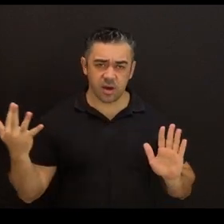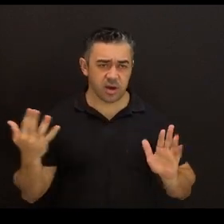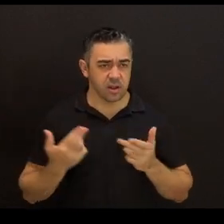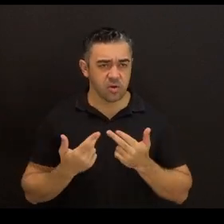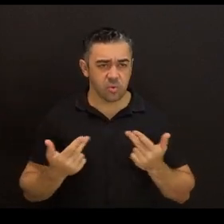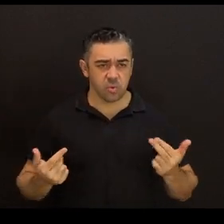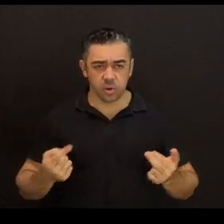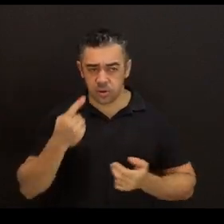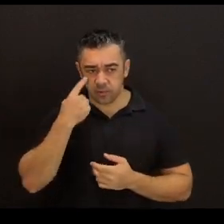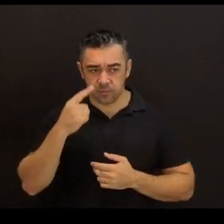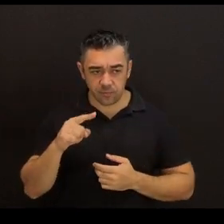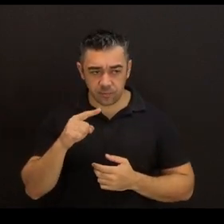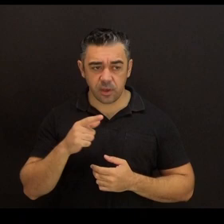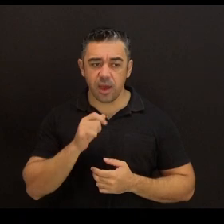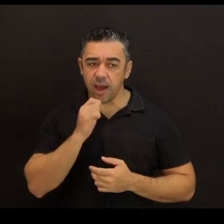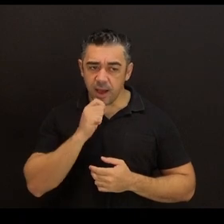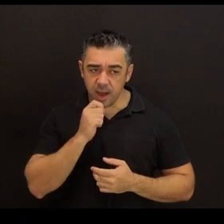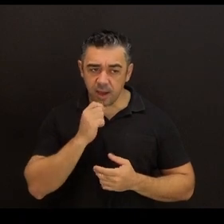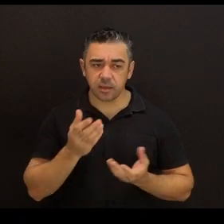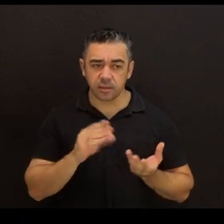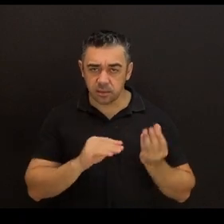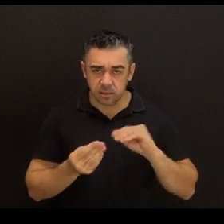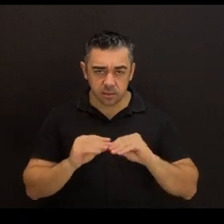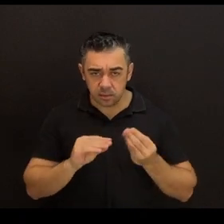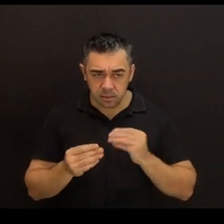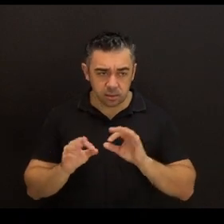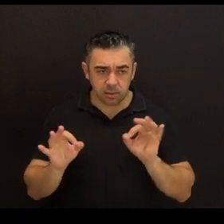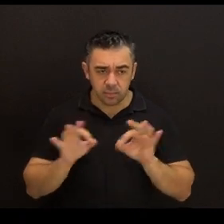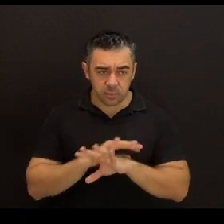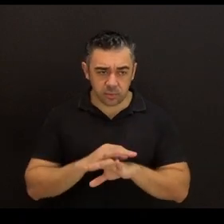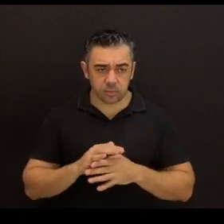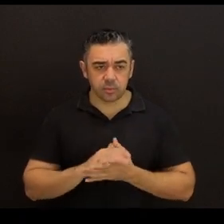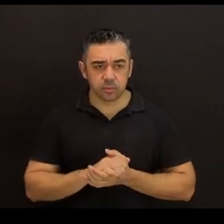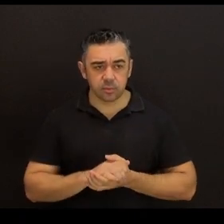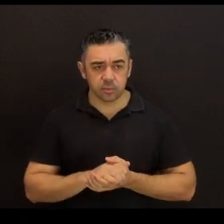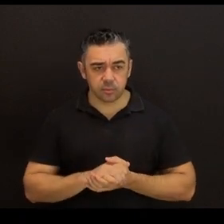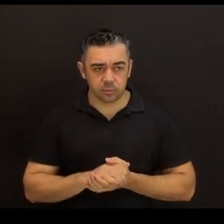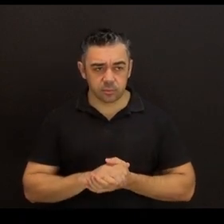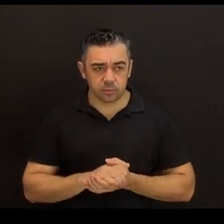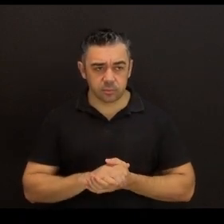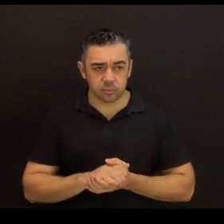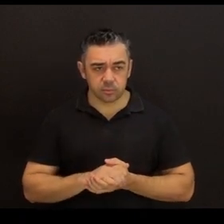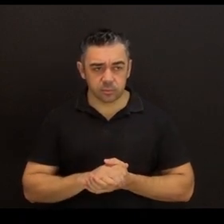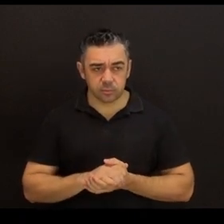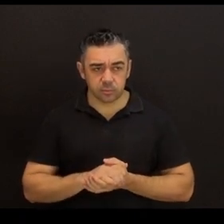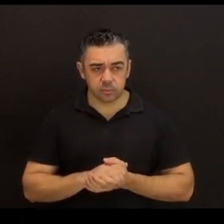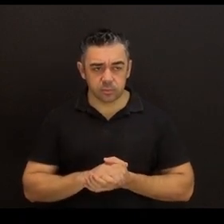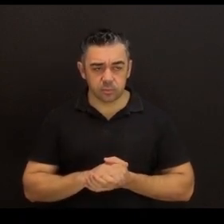podem ver aí embalados dentro das suas respectivas embalagens lacrados